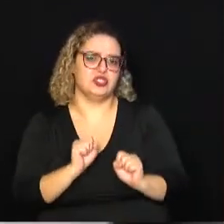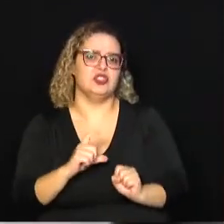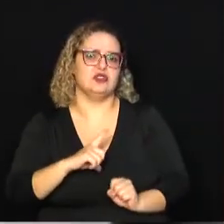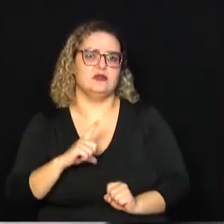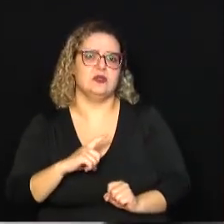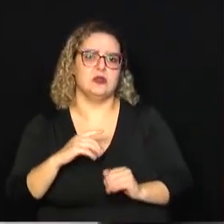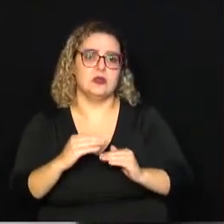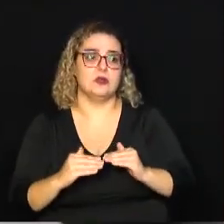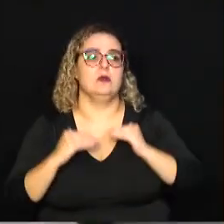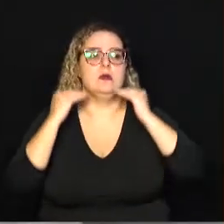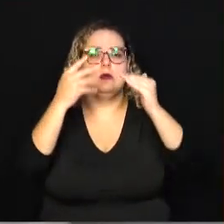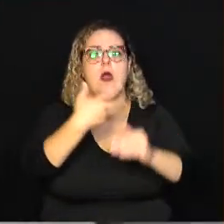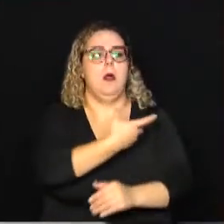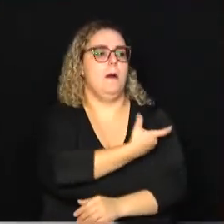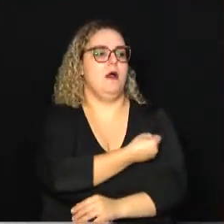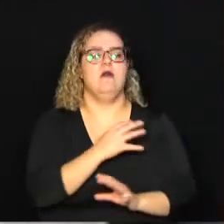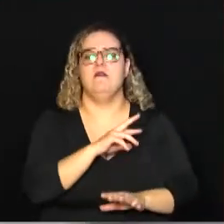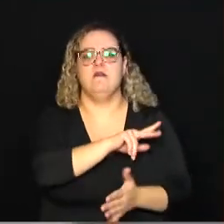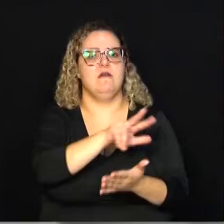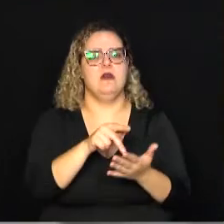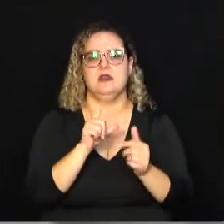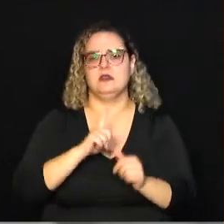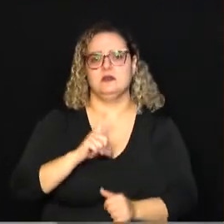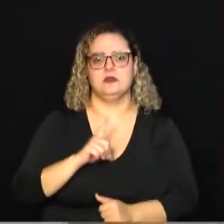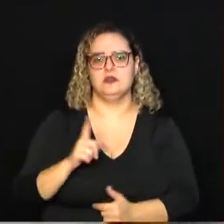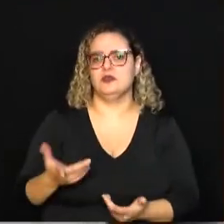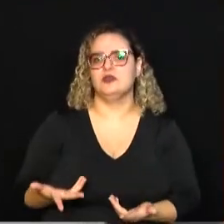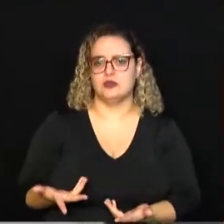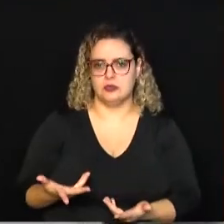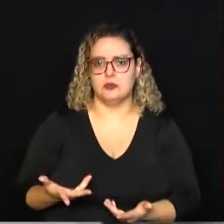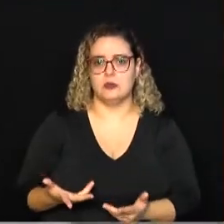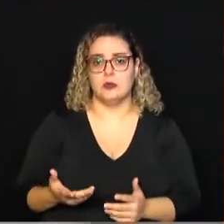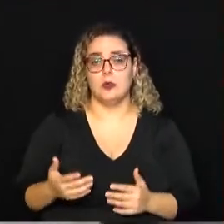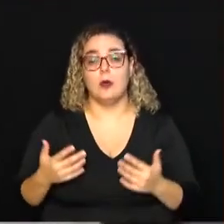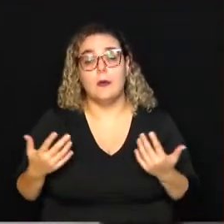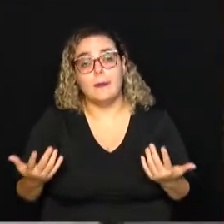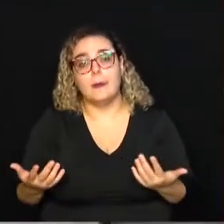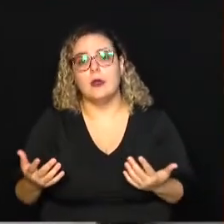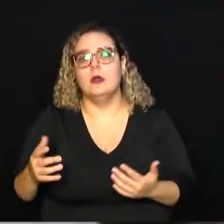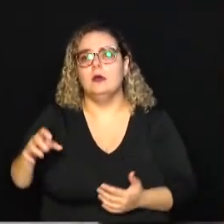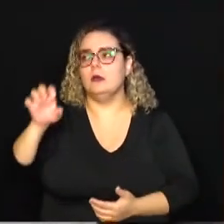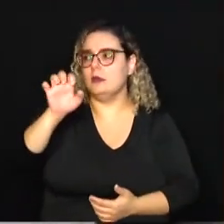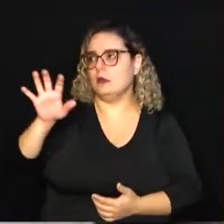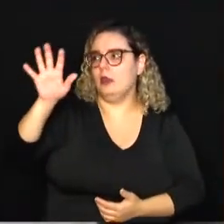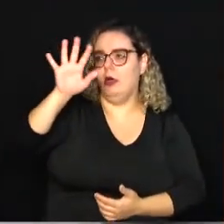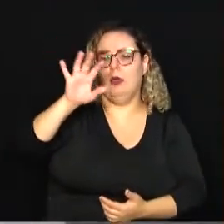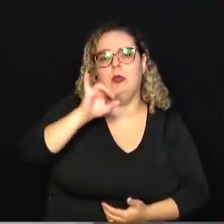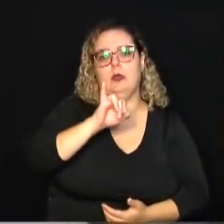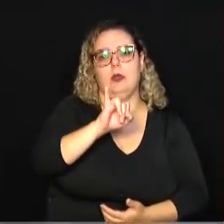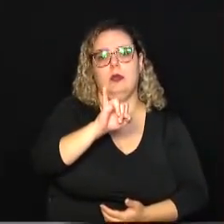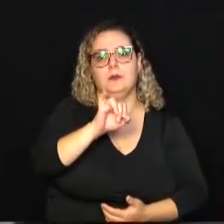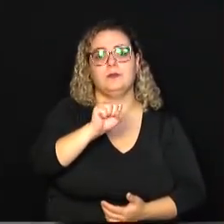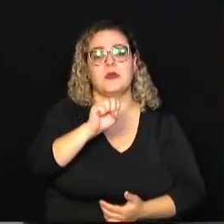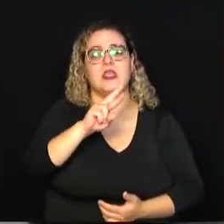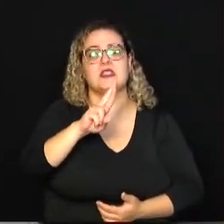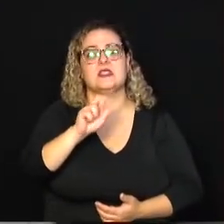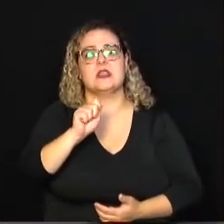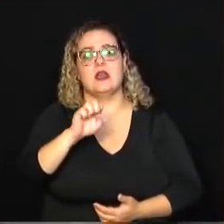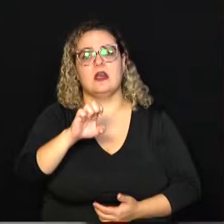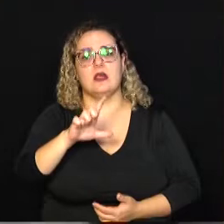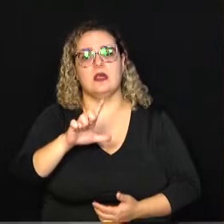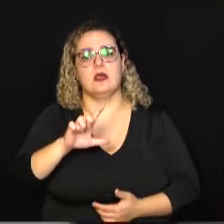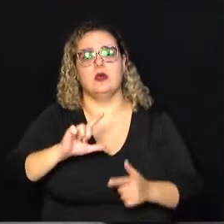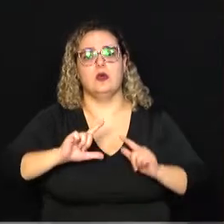altos da população, né? Tem alguns países que fizeram processos de vacinação em massa, como Israel, por exemplo, e que nem por isso, vale